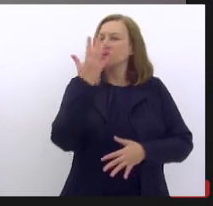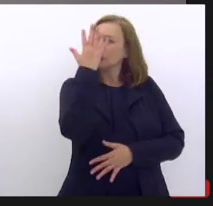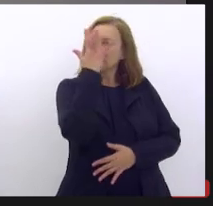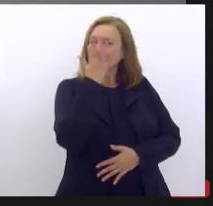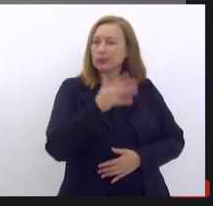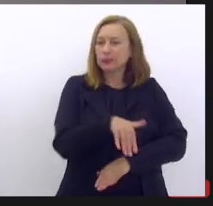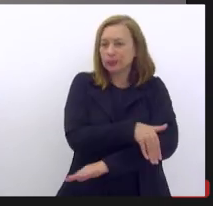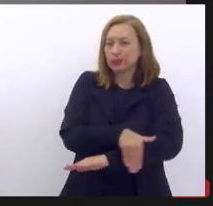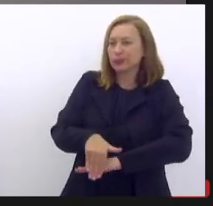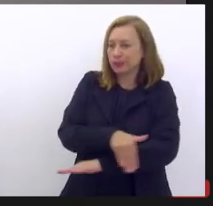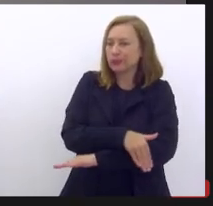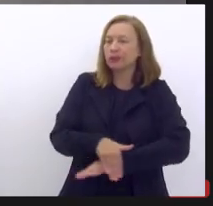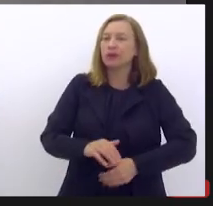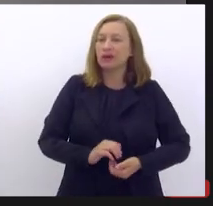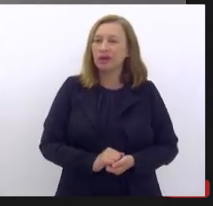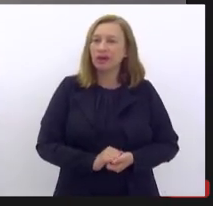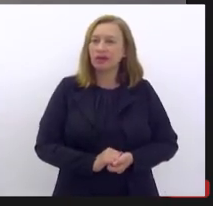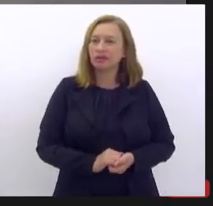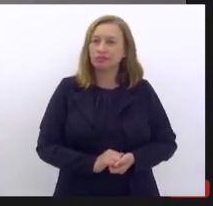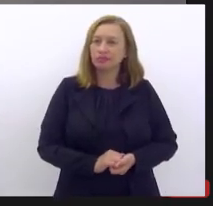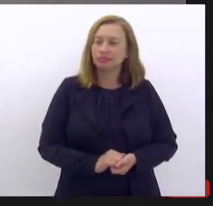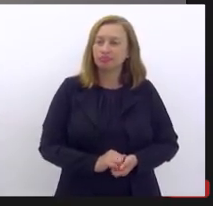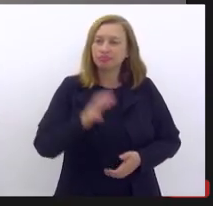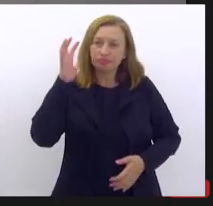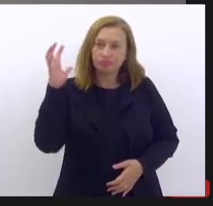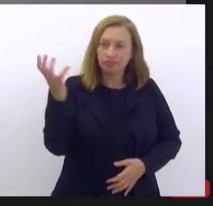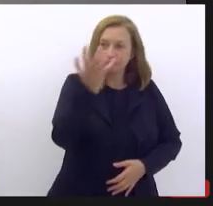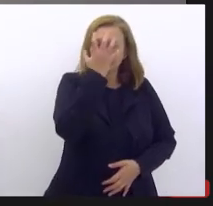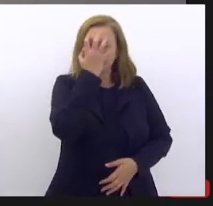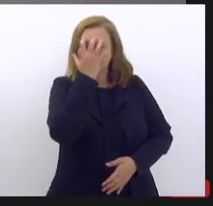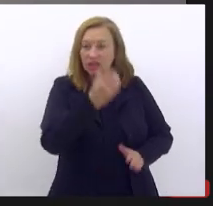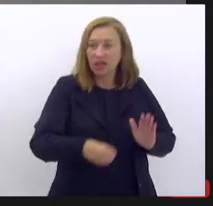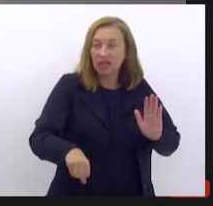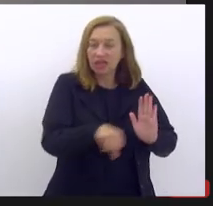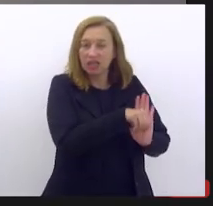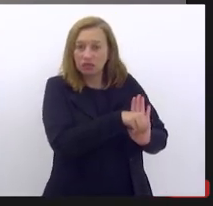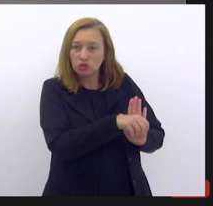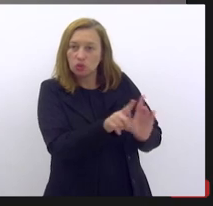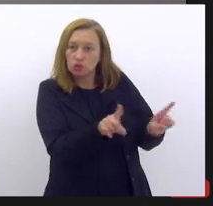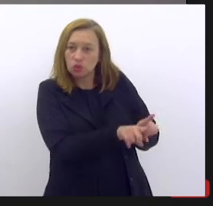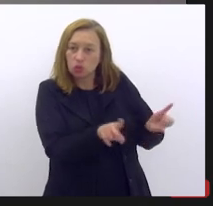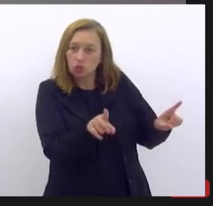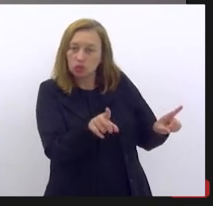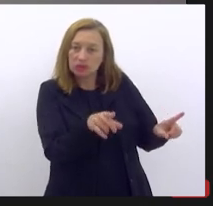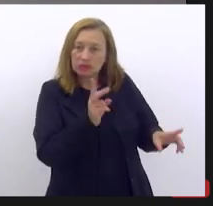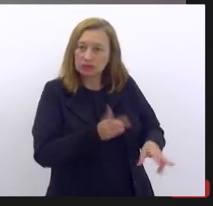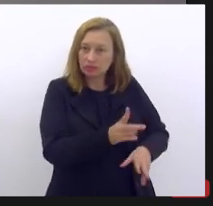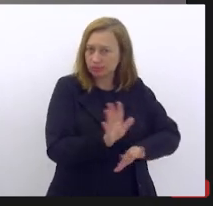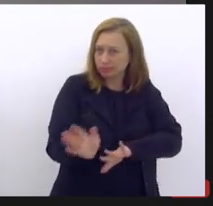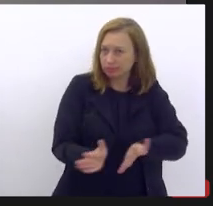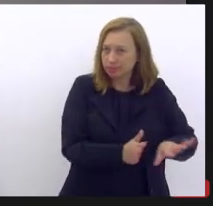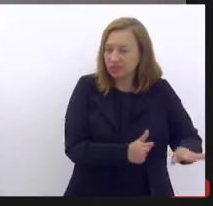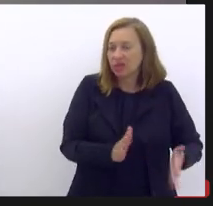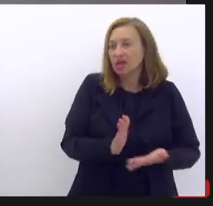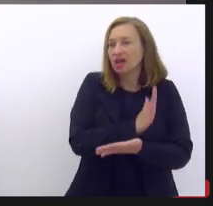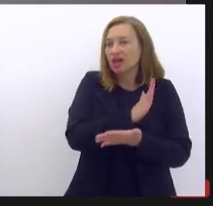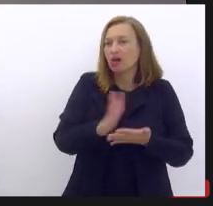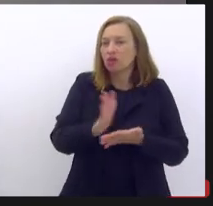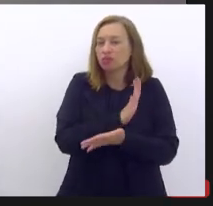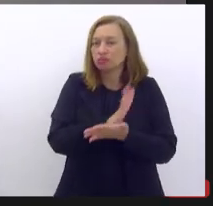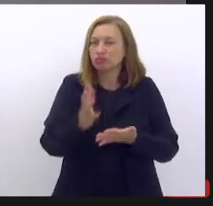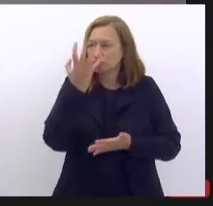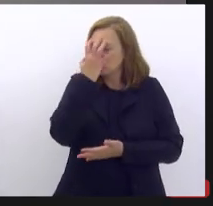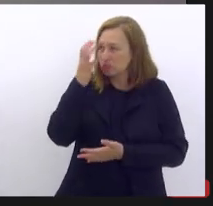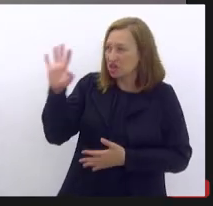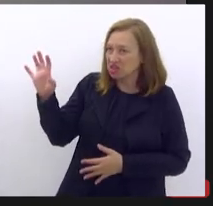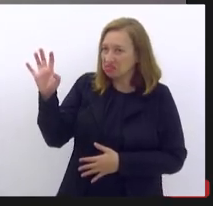que muitas pessoas, às vezes, não usam nem a máscara e cometem delito todos os dias. Né? Então, não é por causa da máscara que nós vamos aqui penalizar o grupo